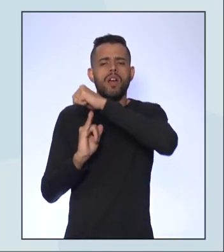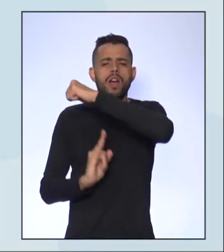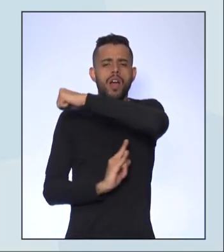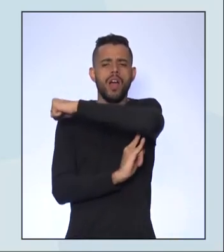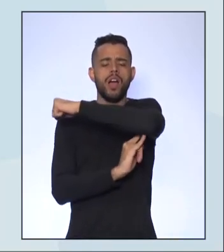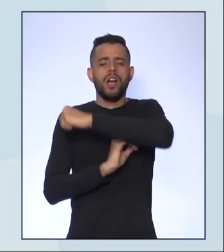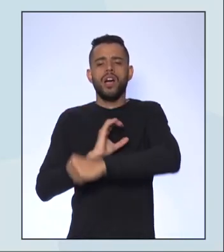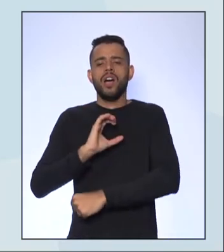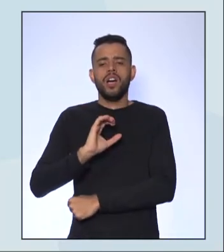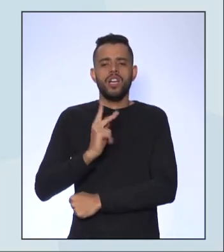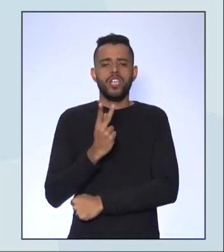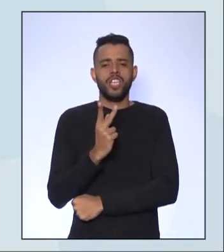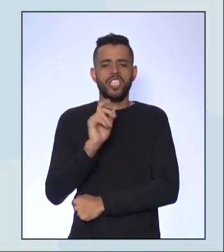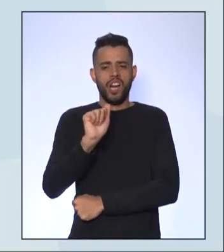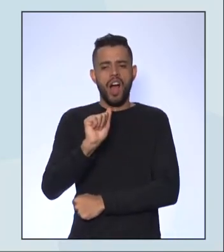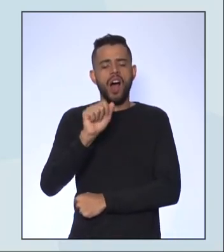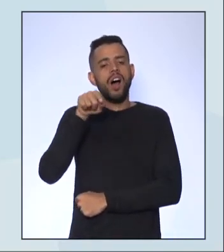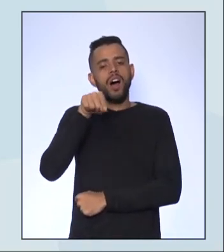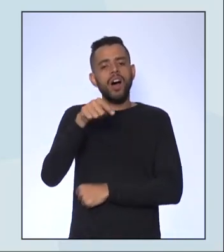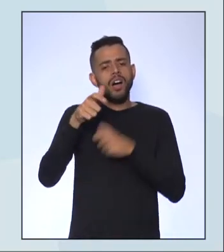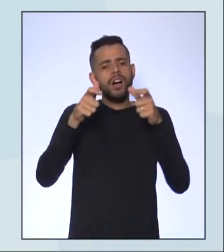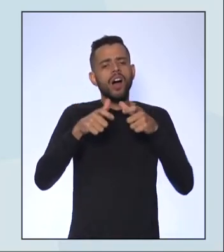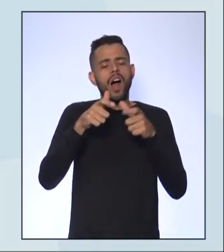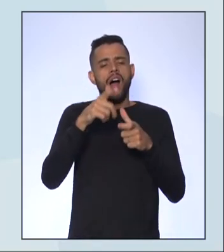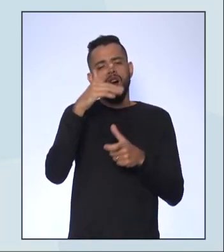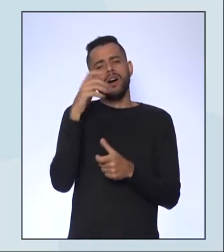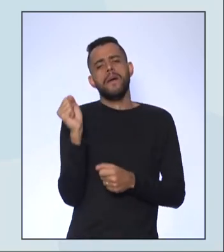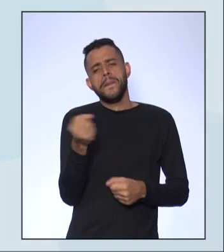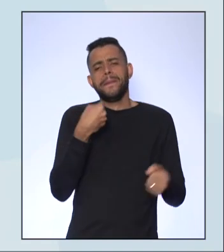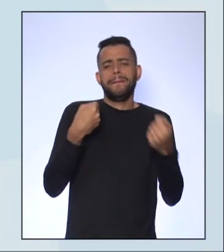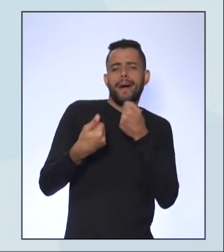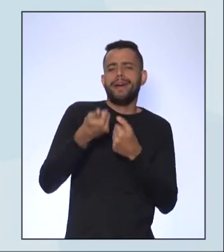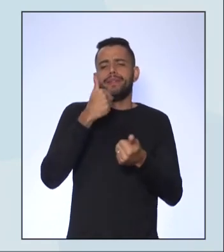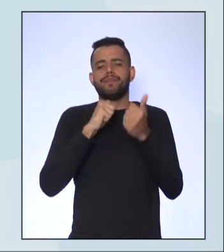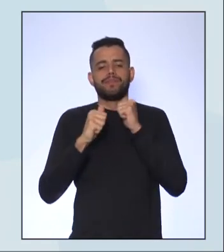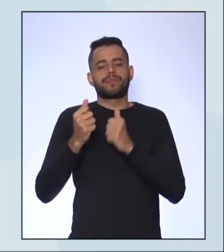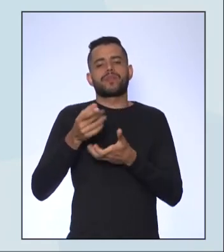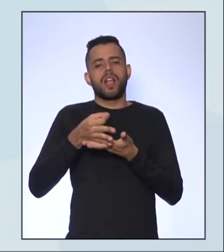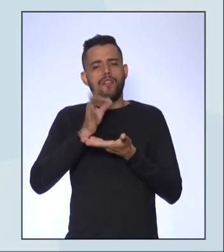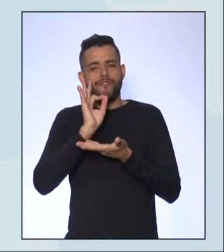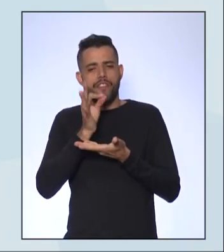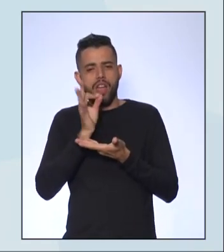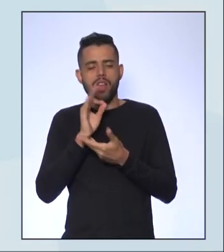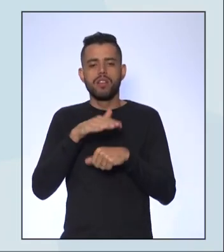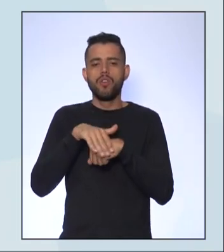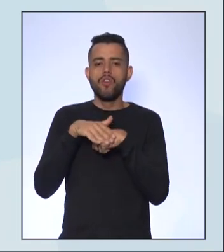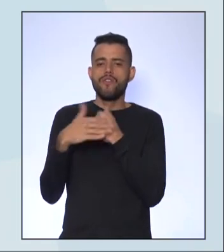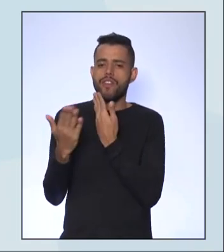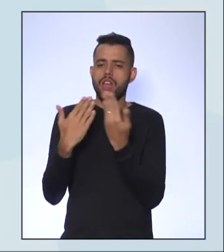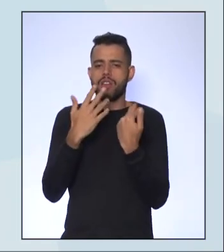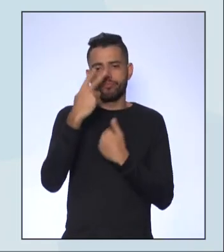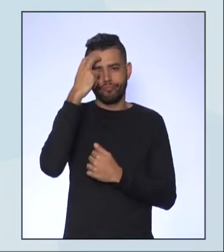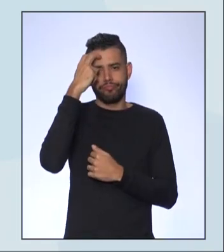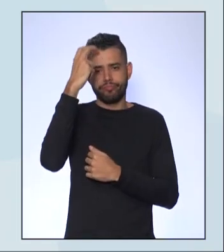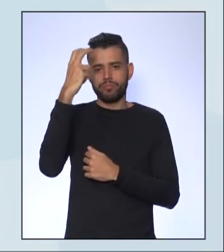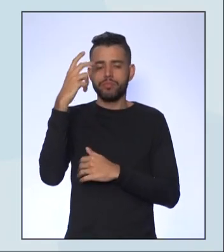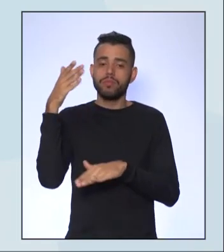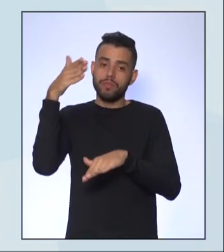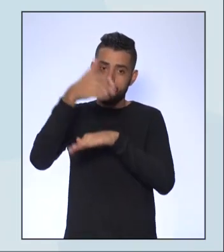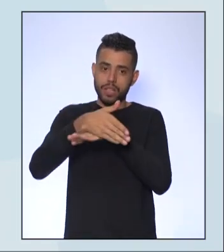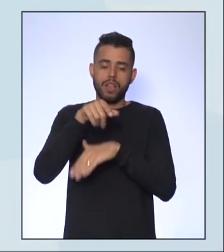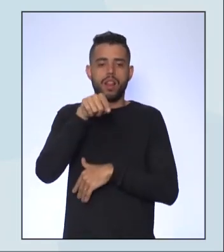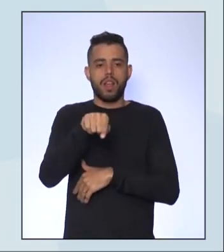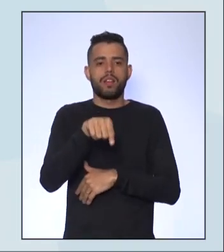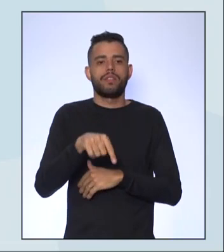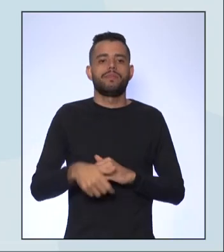reduto boêmio da época, para você ter a boemia, participar do café, das conversas intelectuais, você ia até o Viaduto do